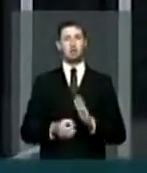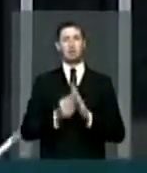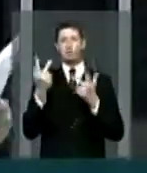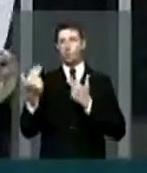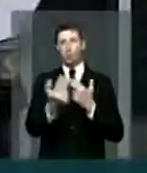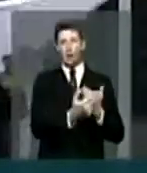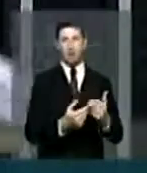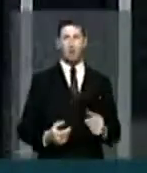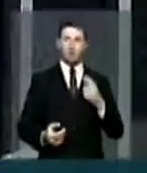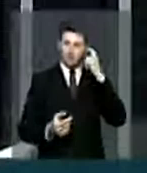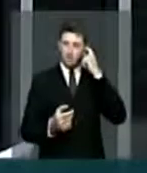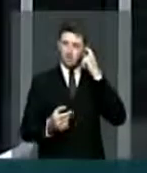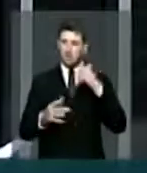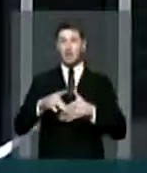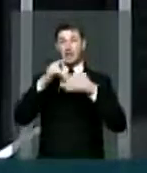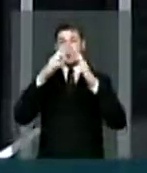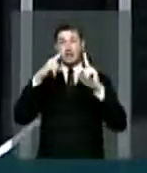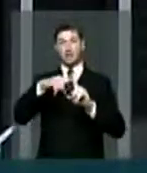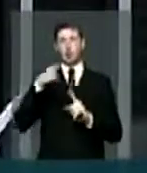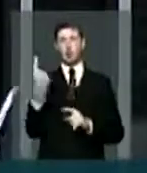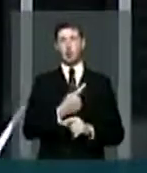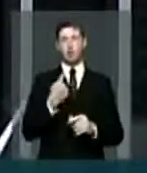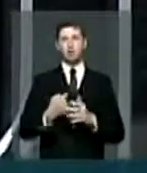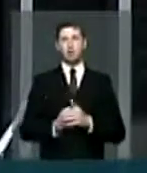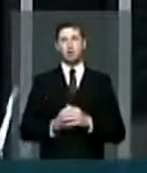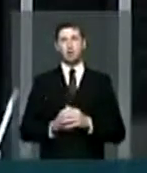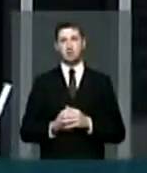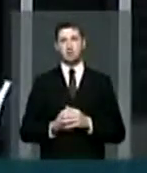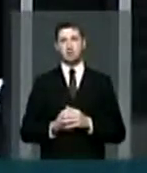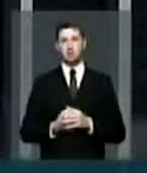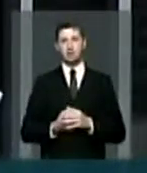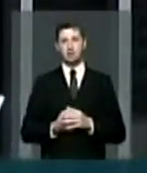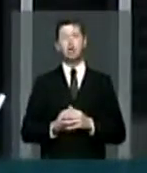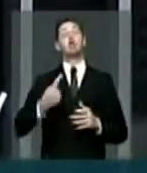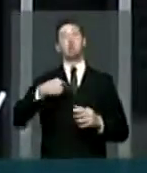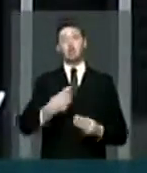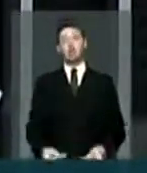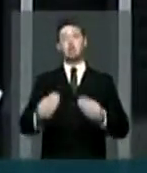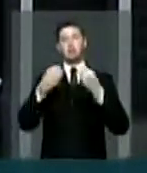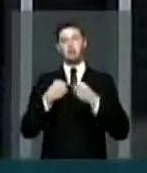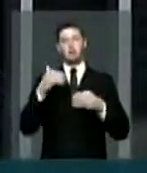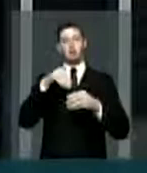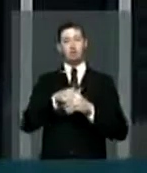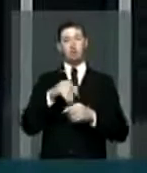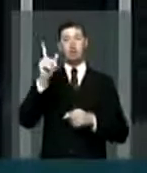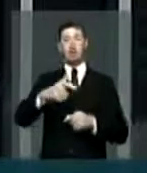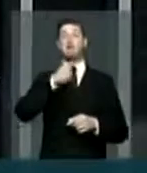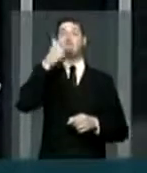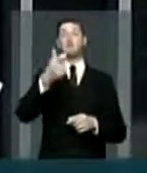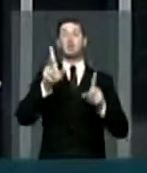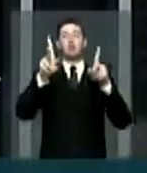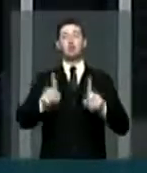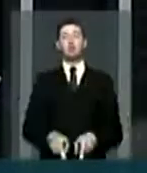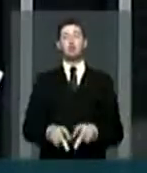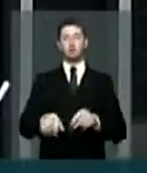denominação, a todas as lideranças de nossa igreja. Estamos aqui conscientes de que fomos colocados para ser a voz do